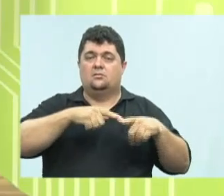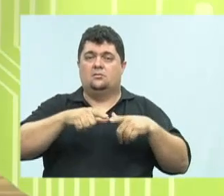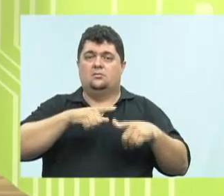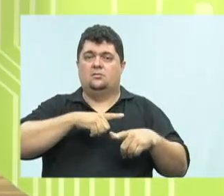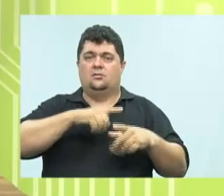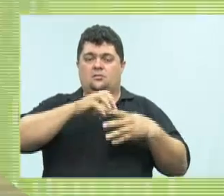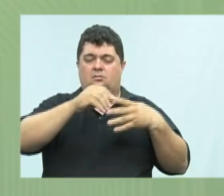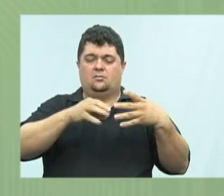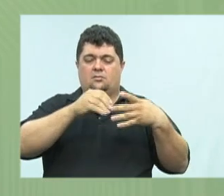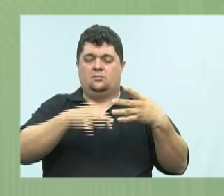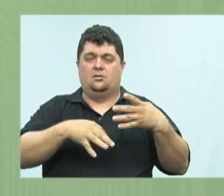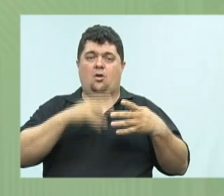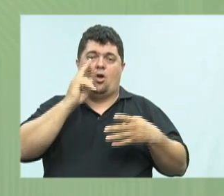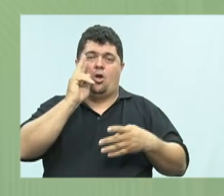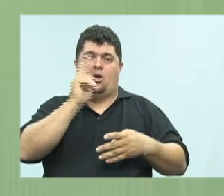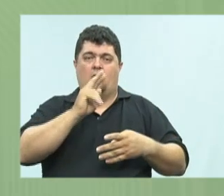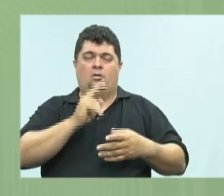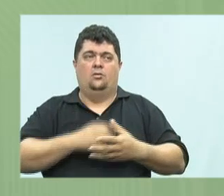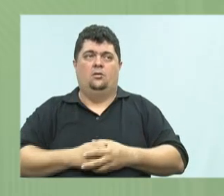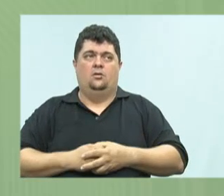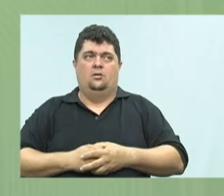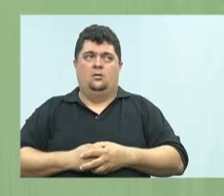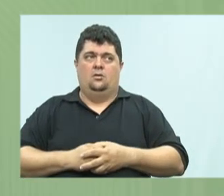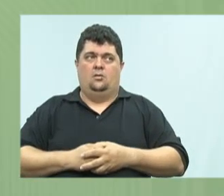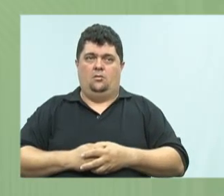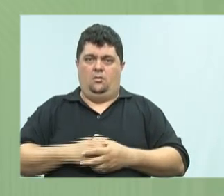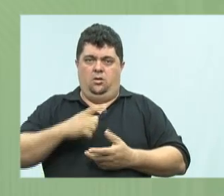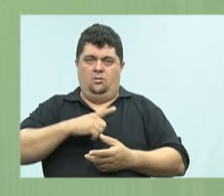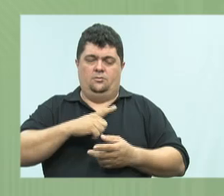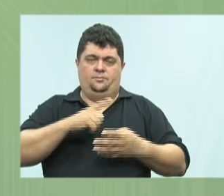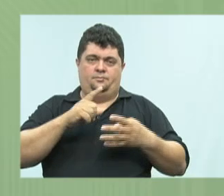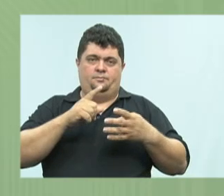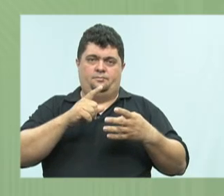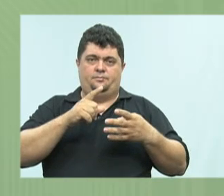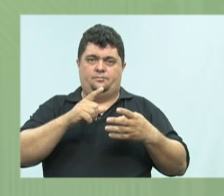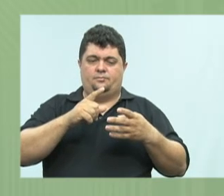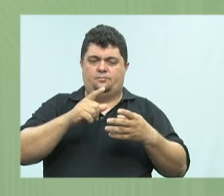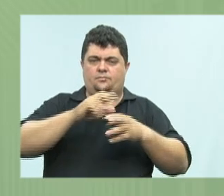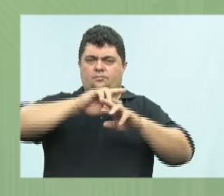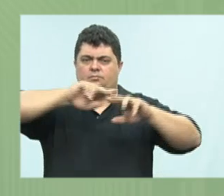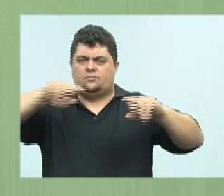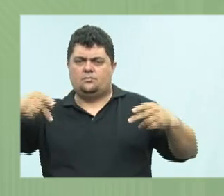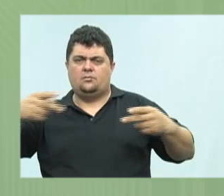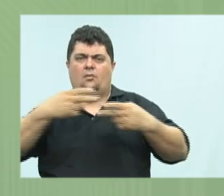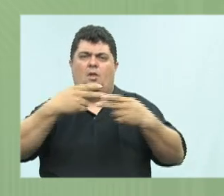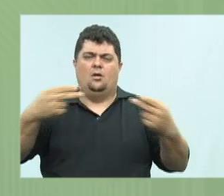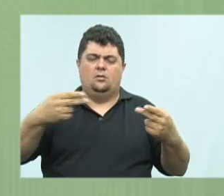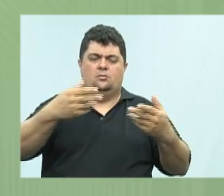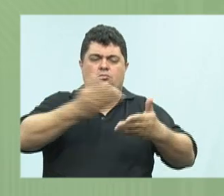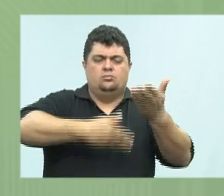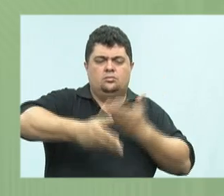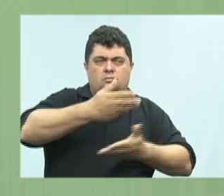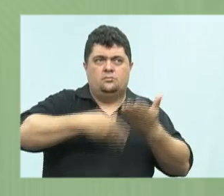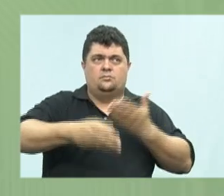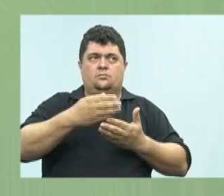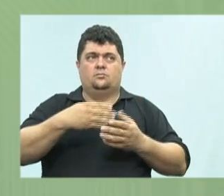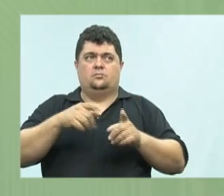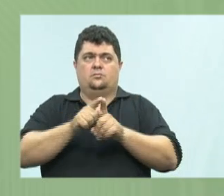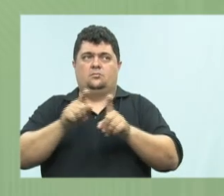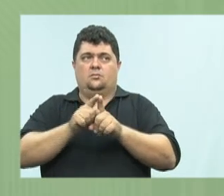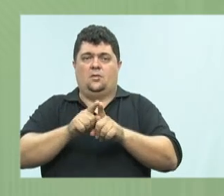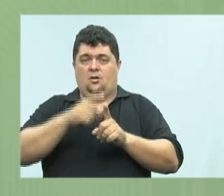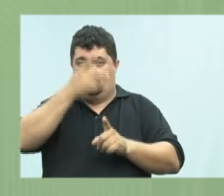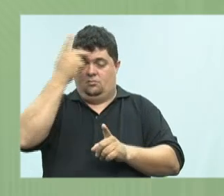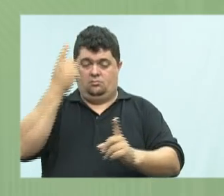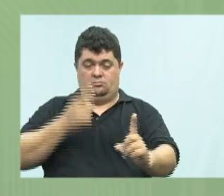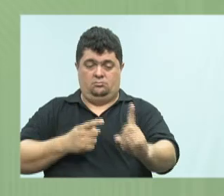algumas características. Olha só, ela tem os instrumentos participativos, ela se utiliza, né, de